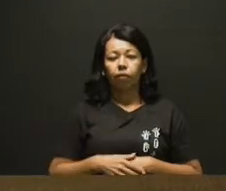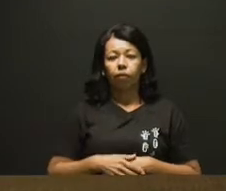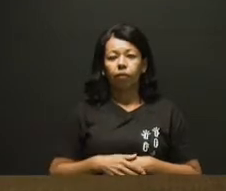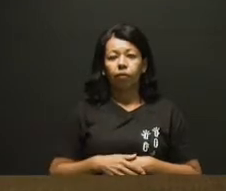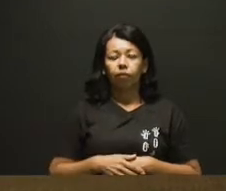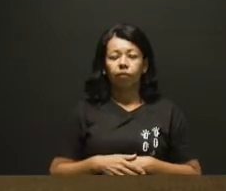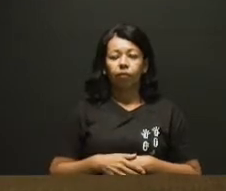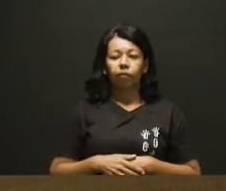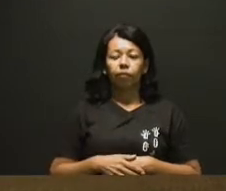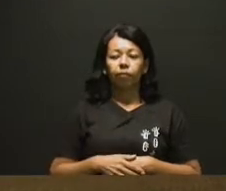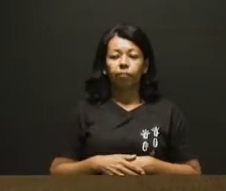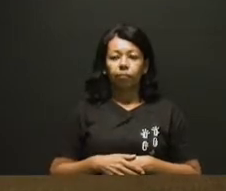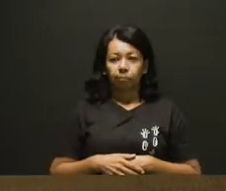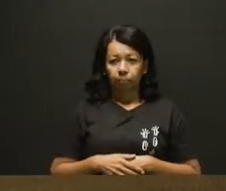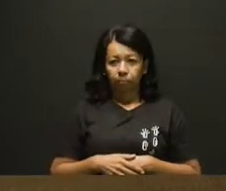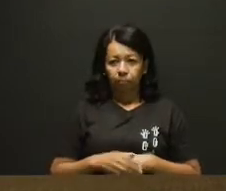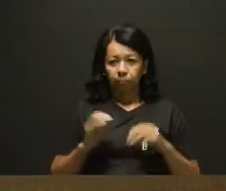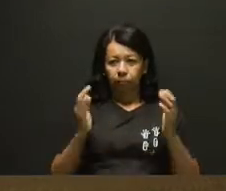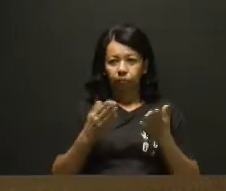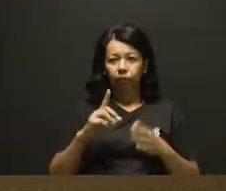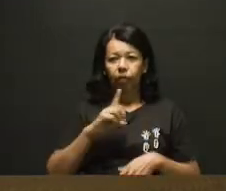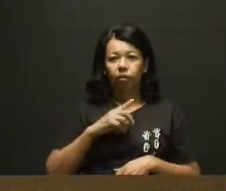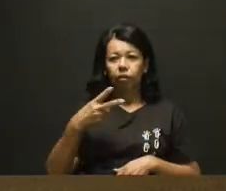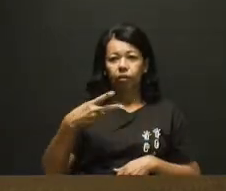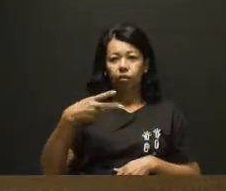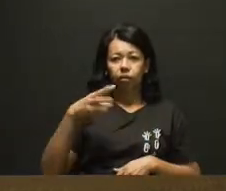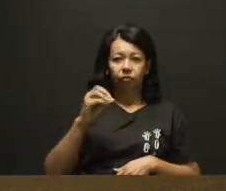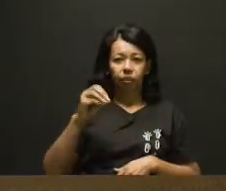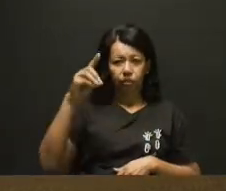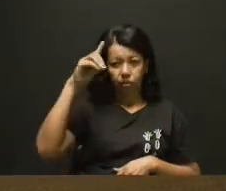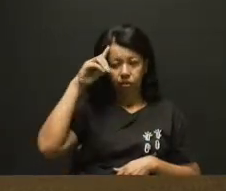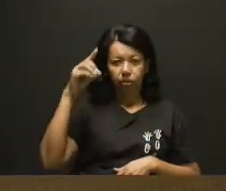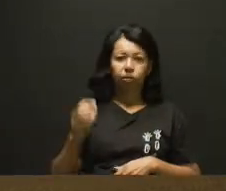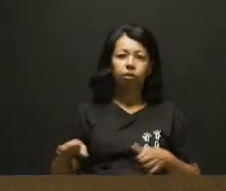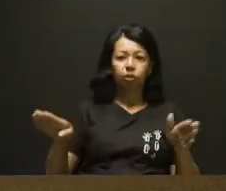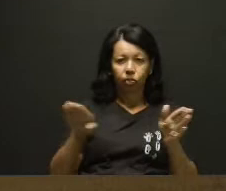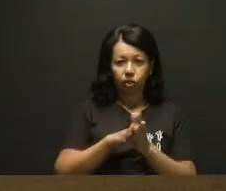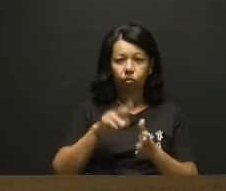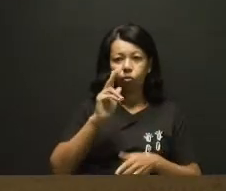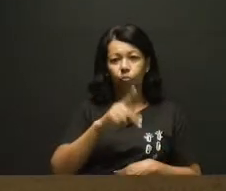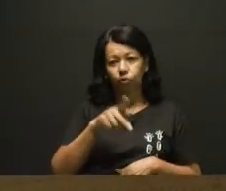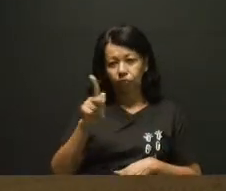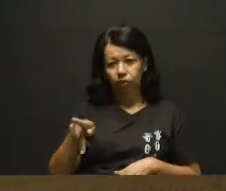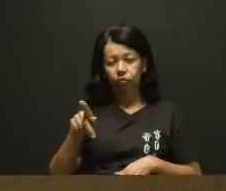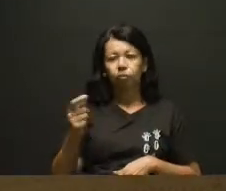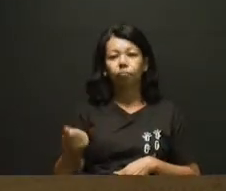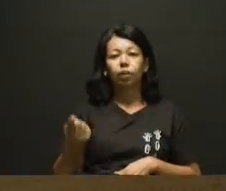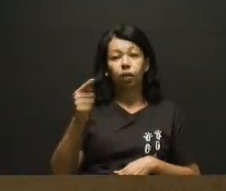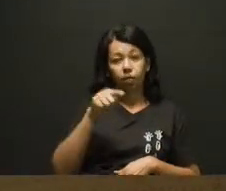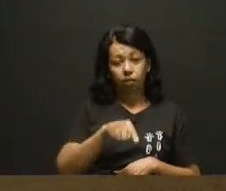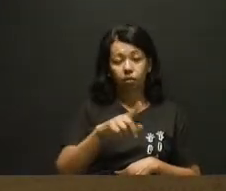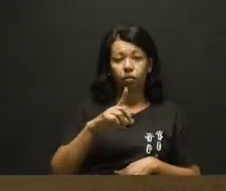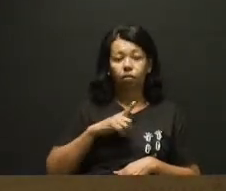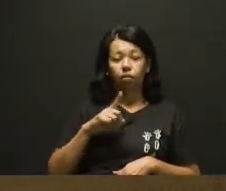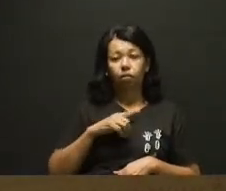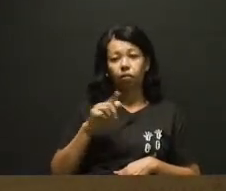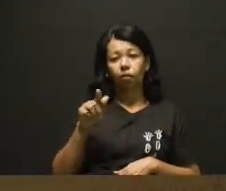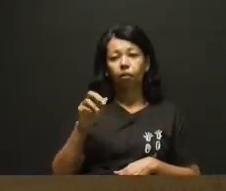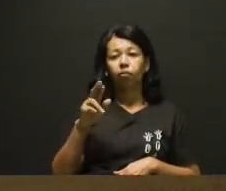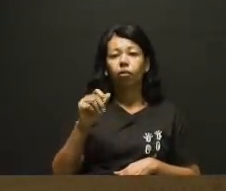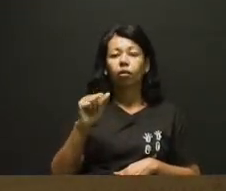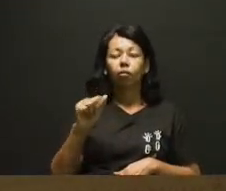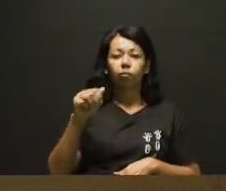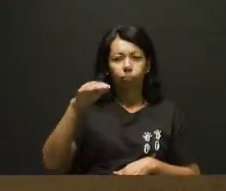bole e agora tem 20 dias que chegou mediador pra ele eu falei meu filho tem um grau baixo onde